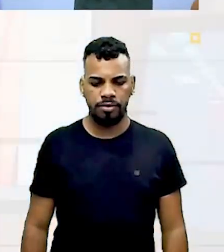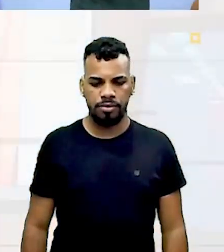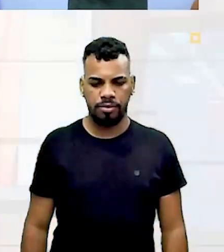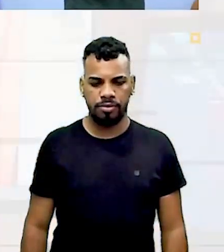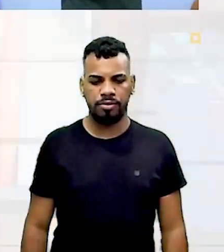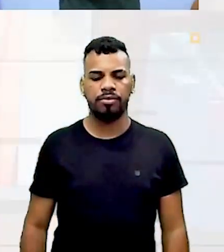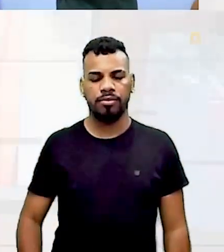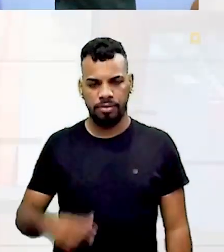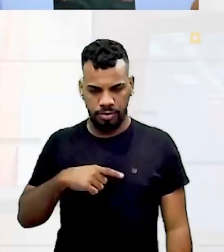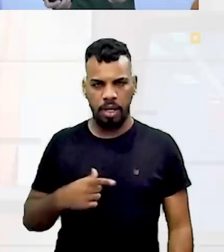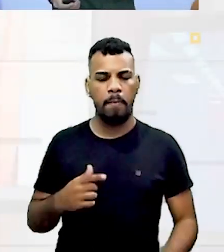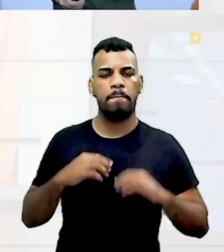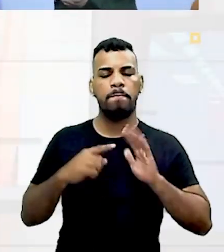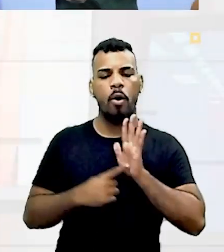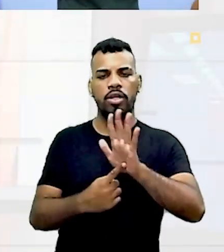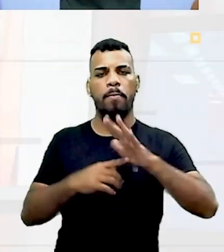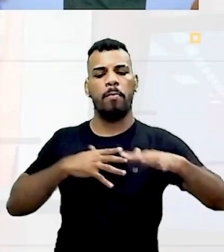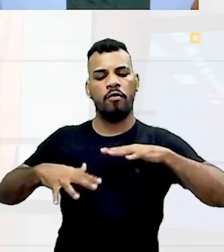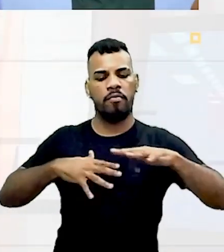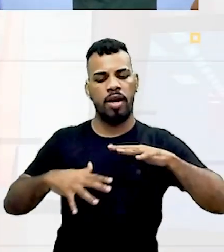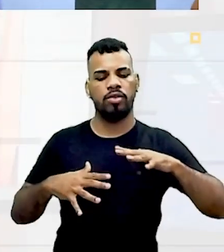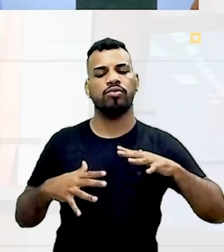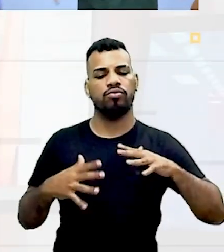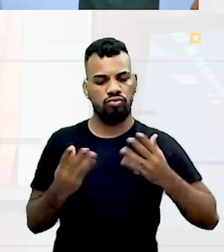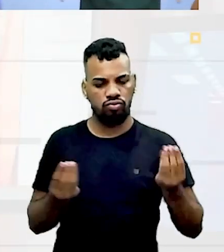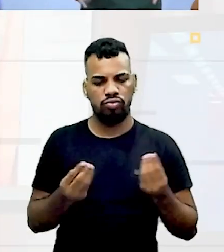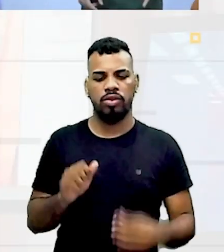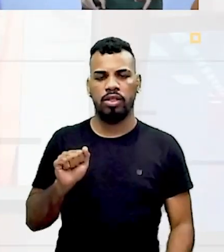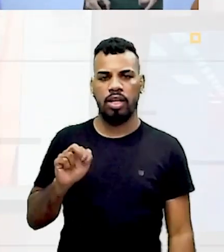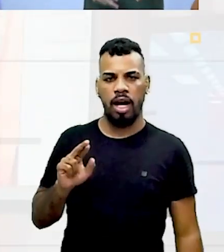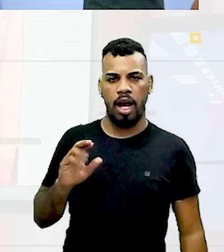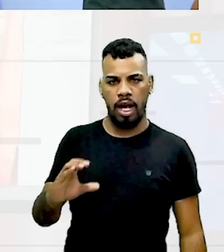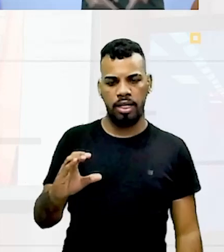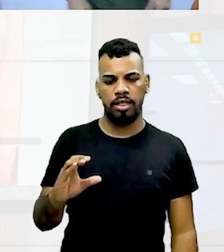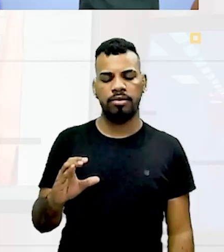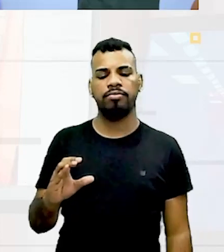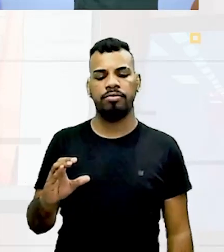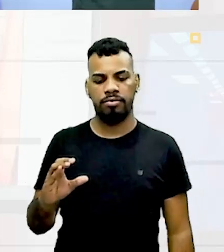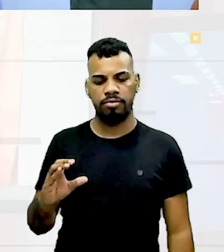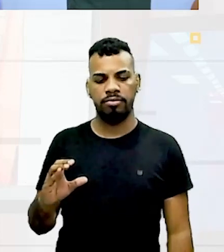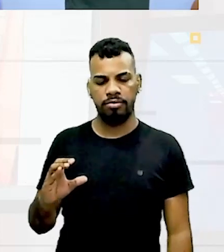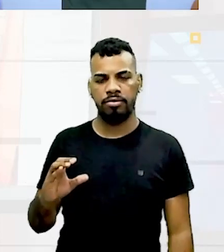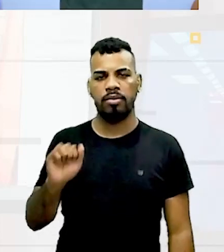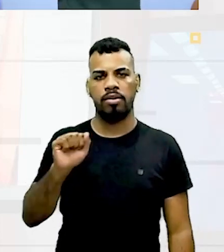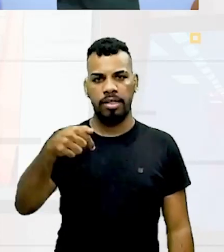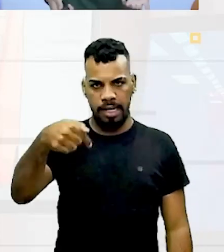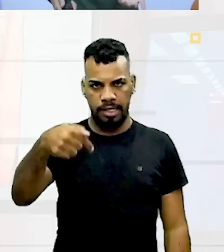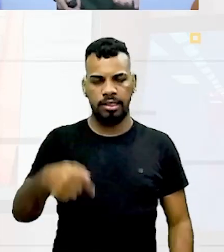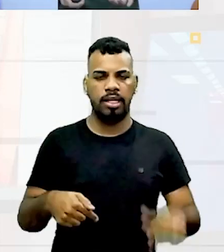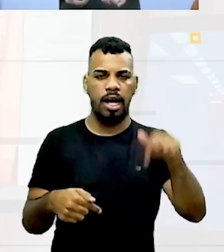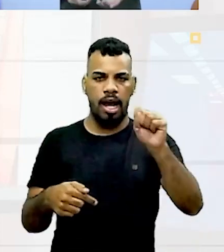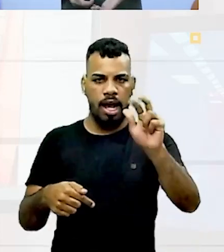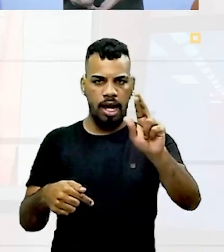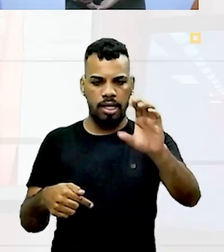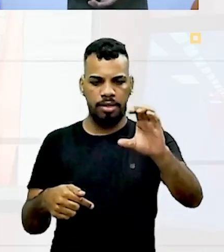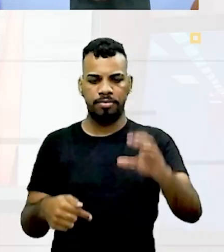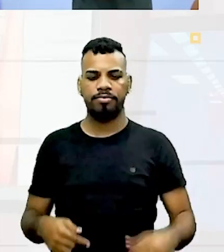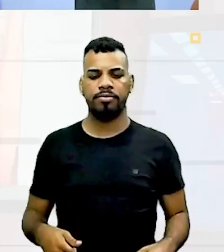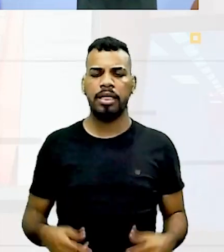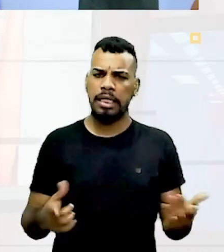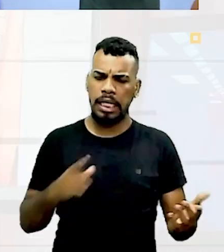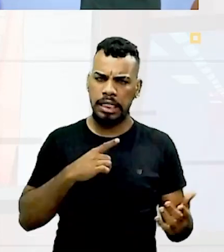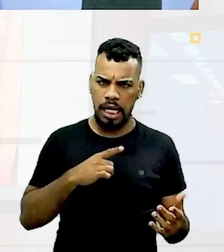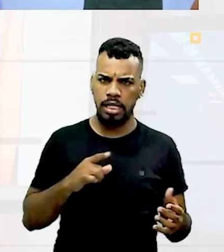o arc. O que seria arc? Seria arcos, como o próprio nome diz, essa ideia de arcos. Tudo que é orgânico, ele